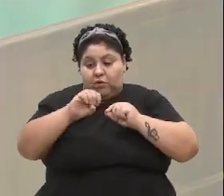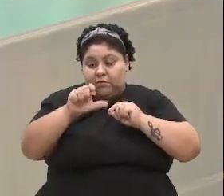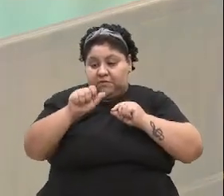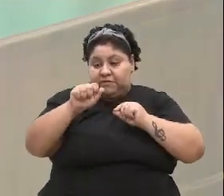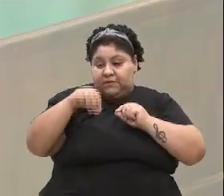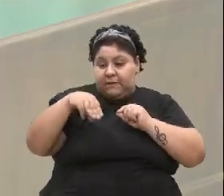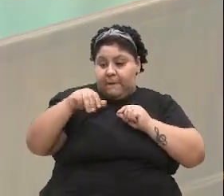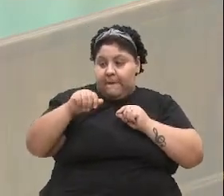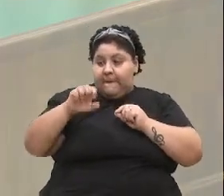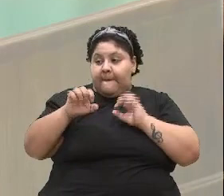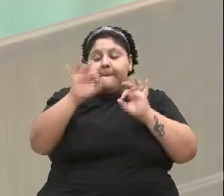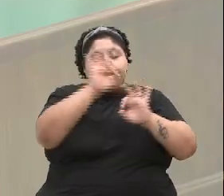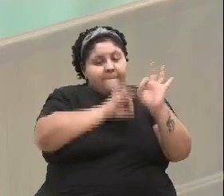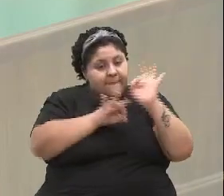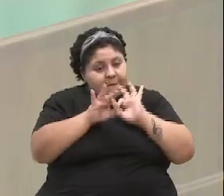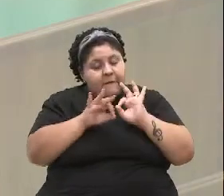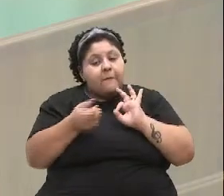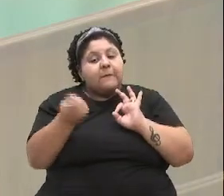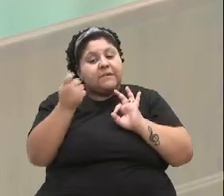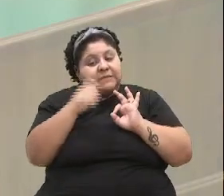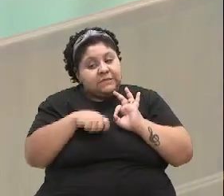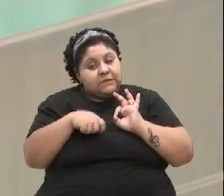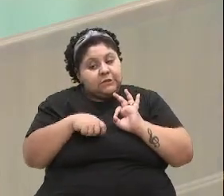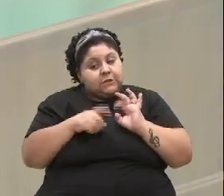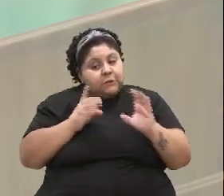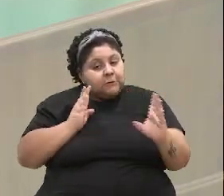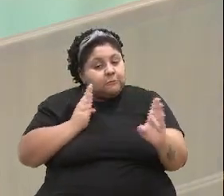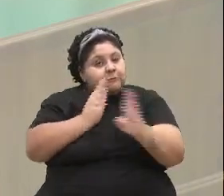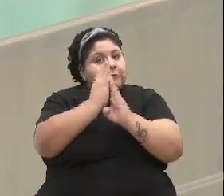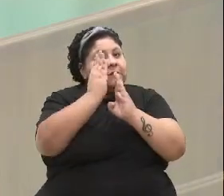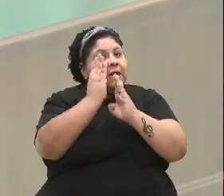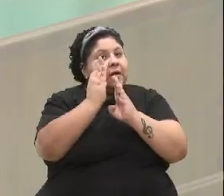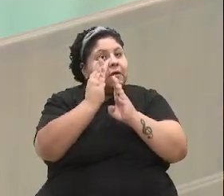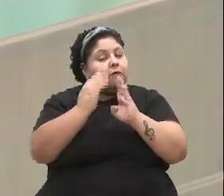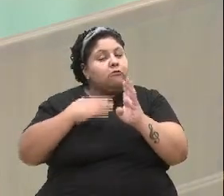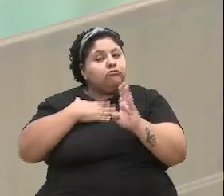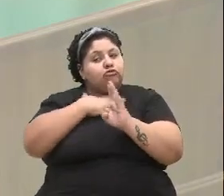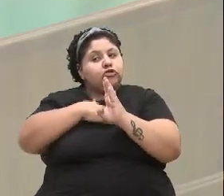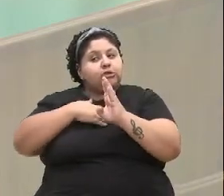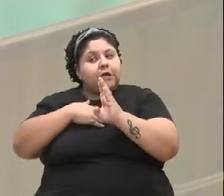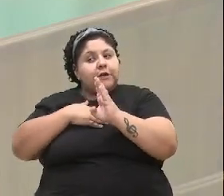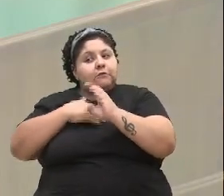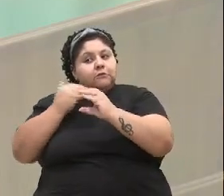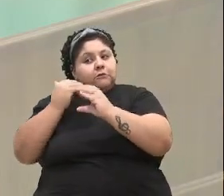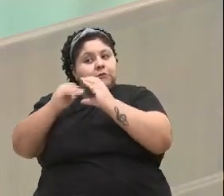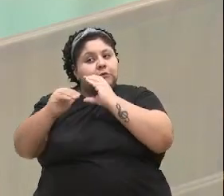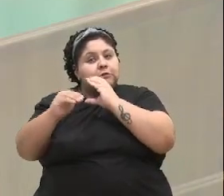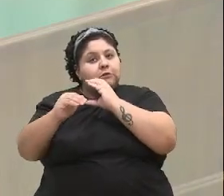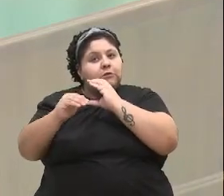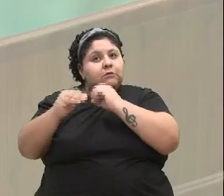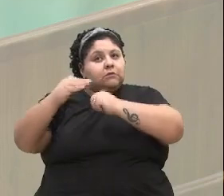mexeu precisa achar uma forma de repassar recursos para que seja